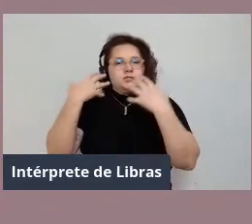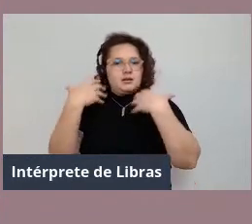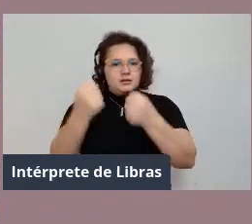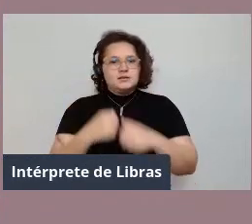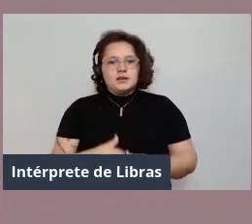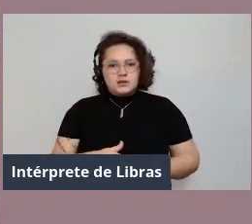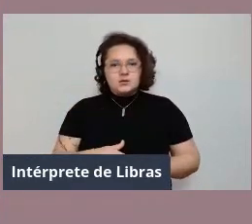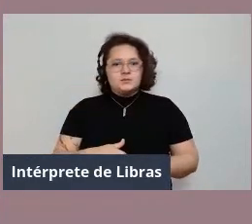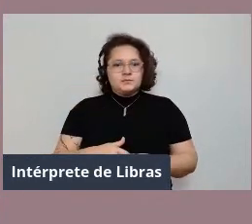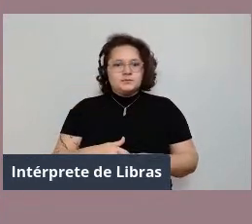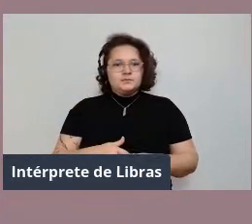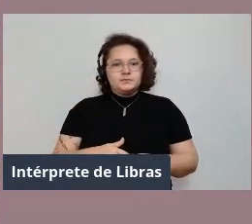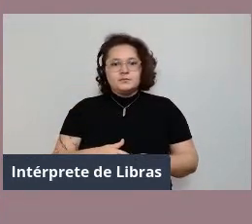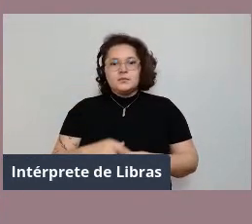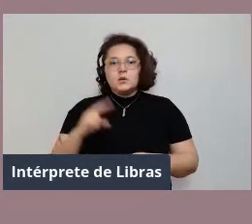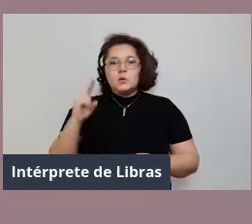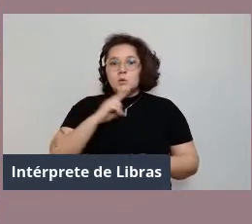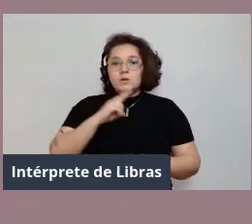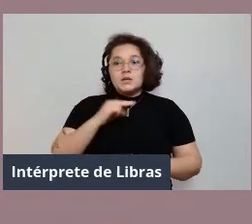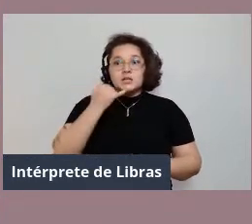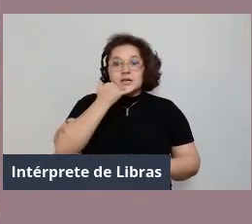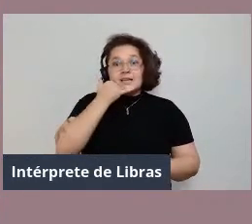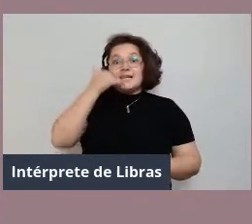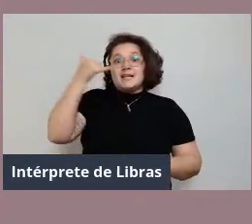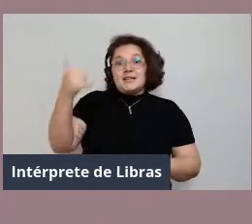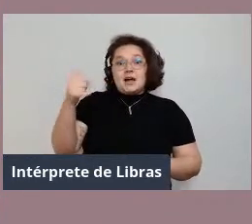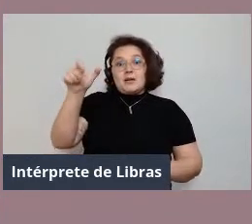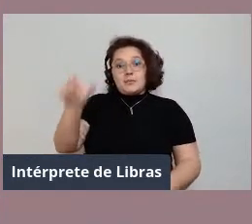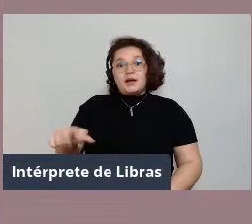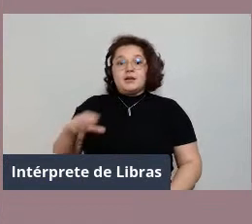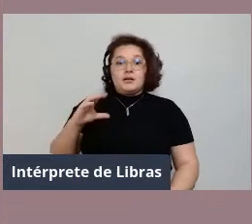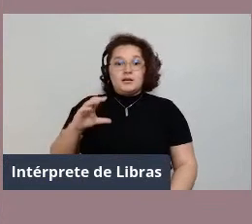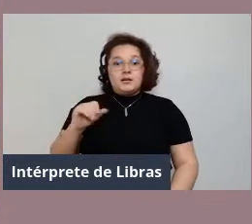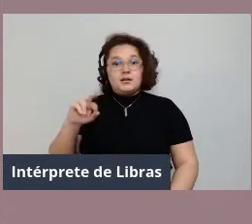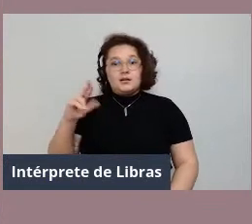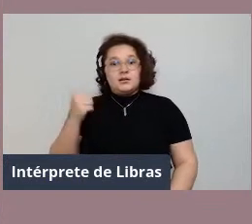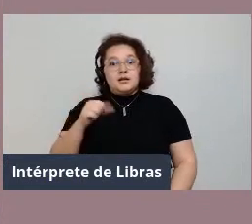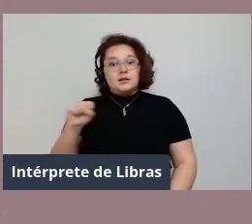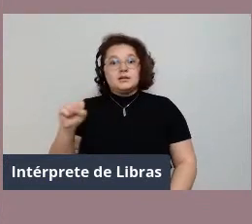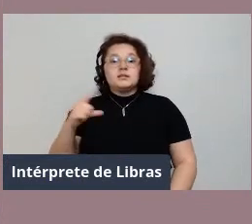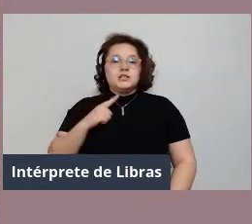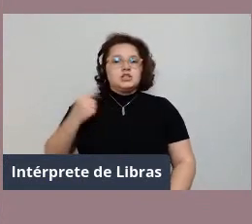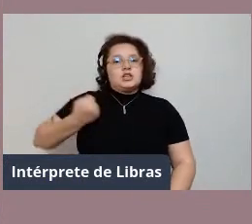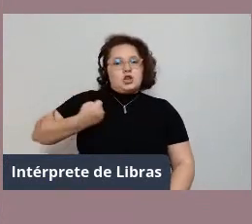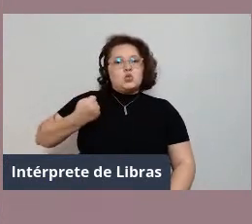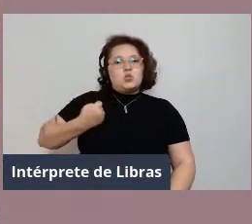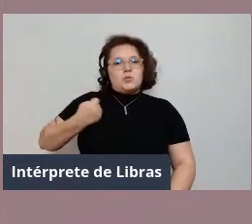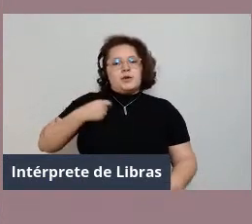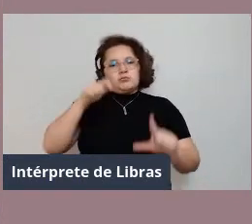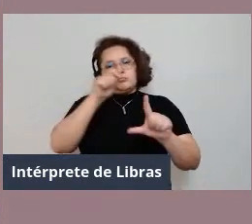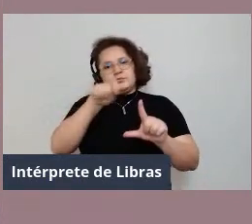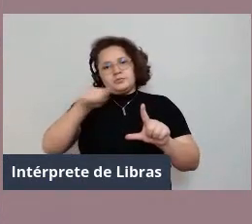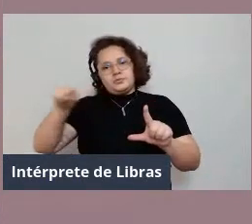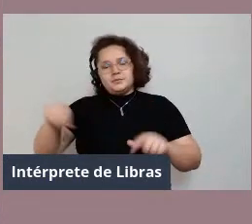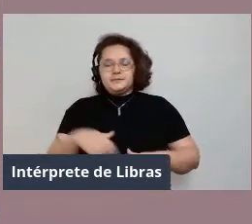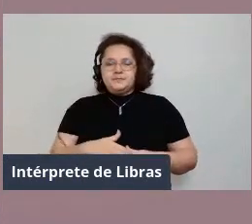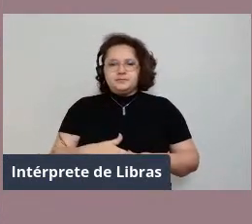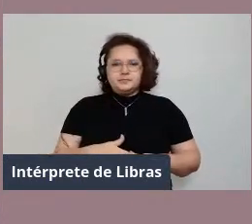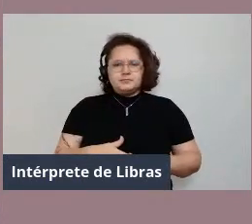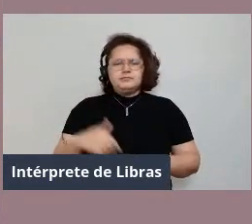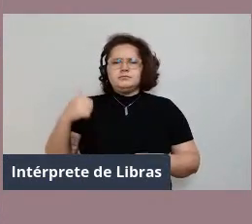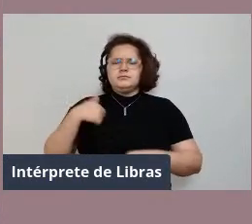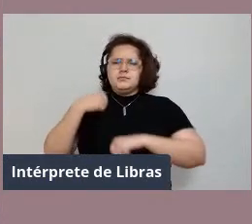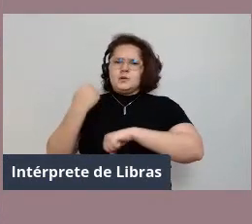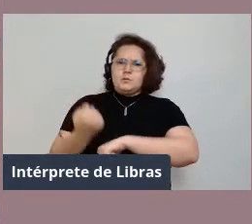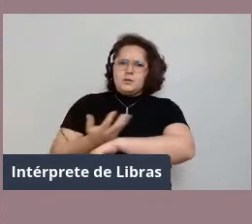torno disso. Urgente, ligar para Clarice Lispector assim que chegar. E um número de telefone. Um pouco emocionada